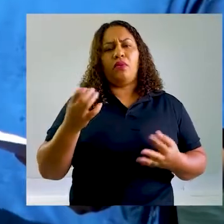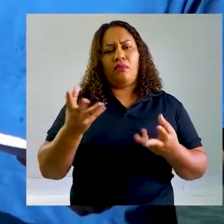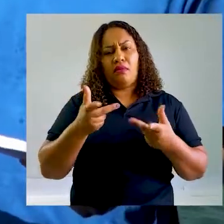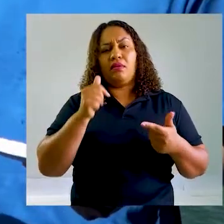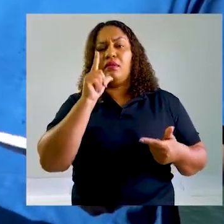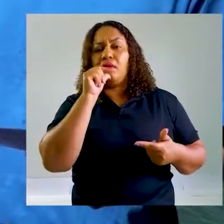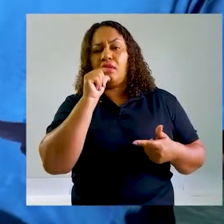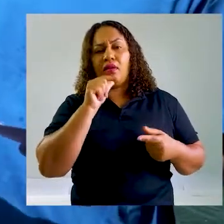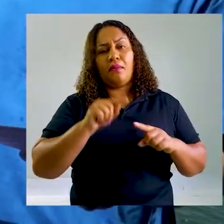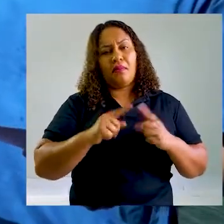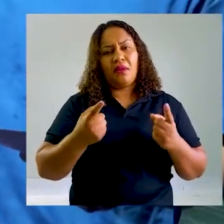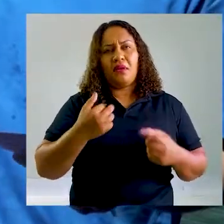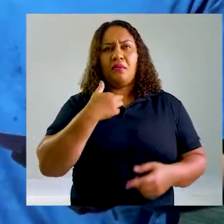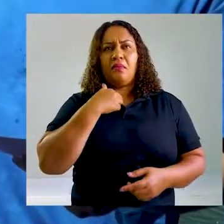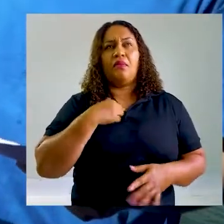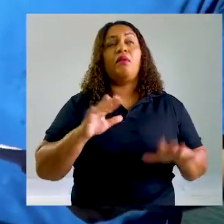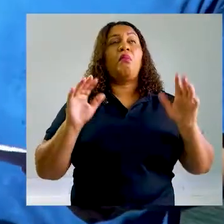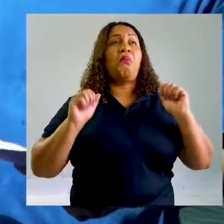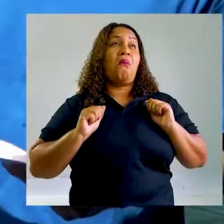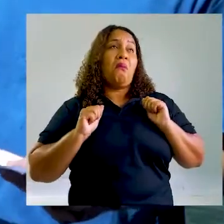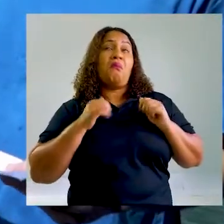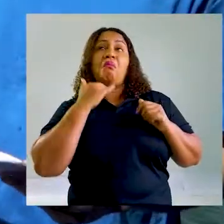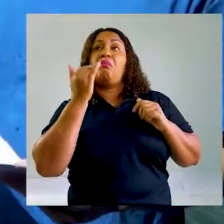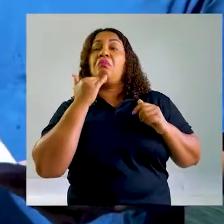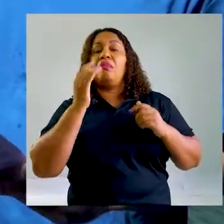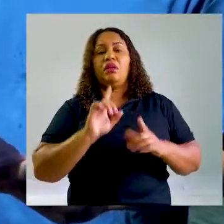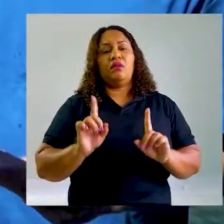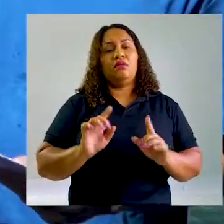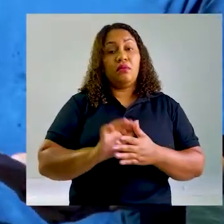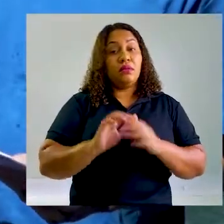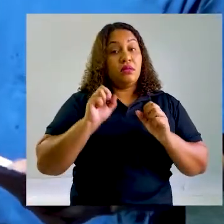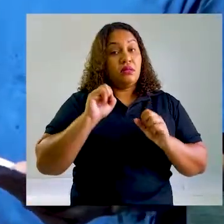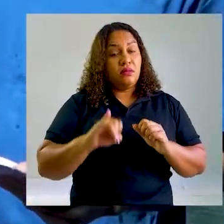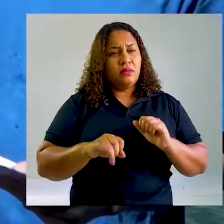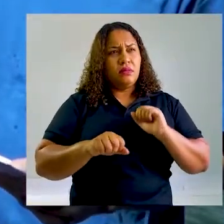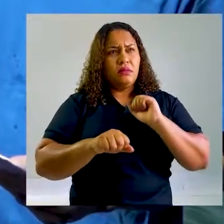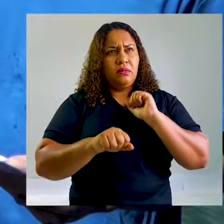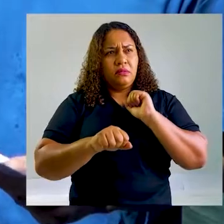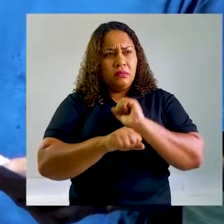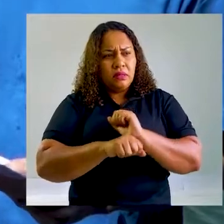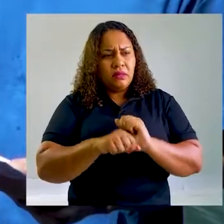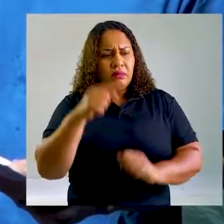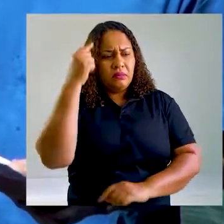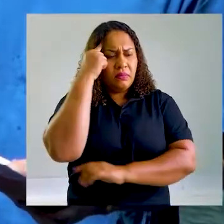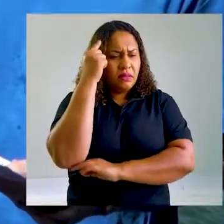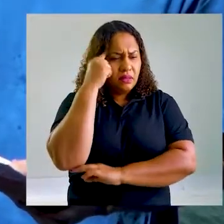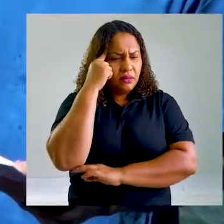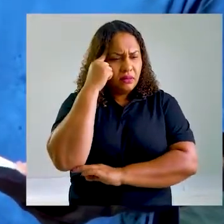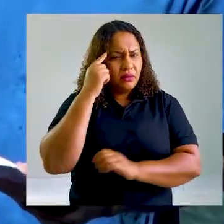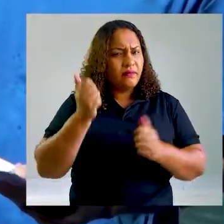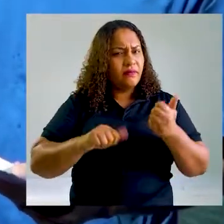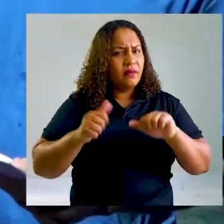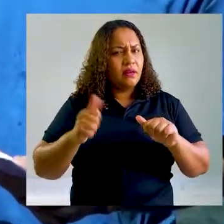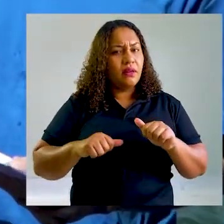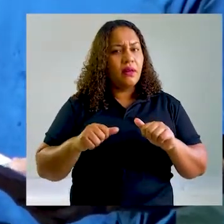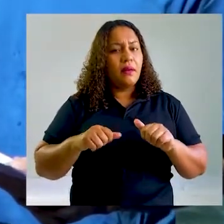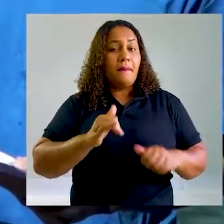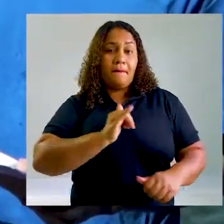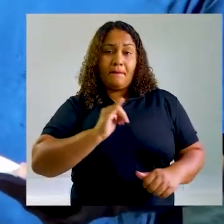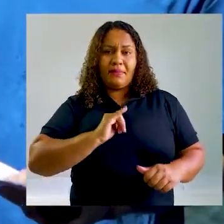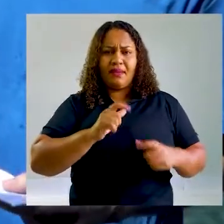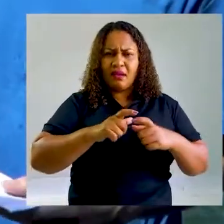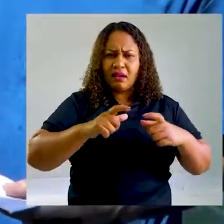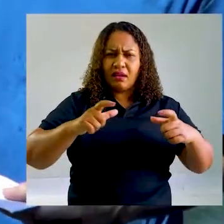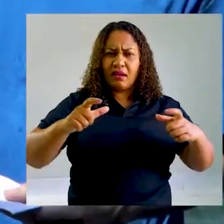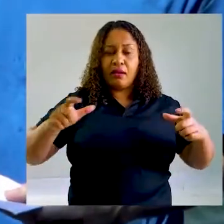mas isso não quer dizer que a gente pode relaxar, né, professor? Se você parar para pensar, a Imperatriz está em expansão.